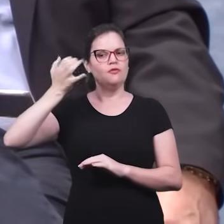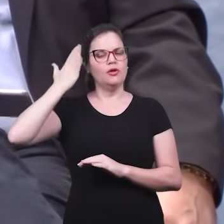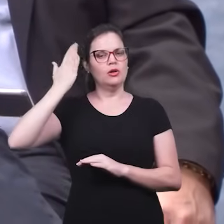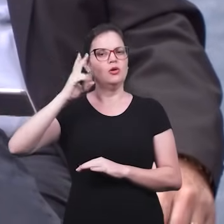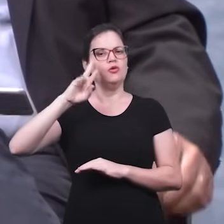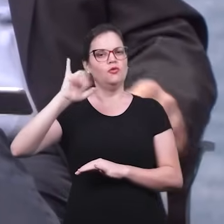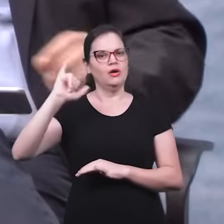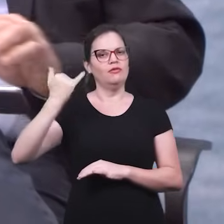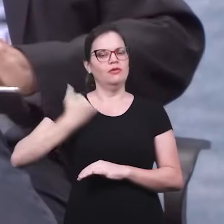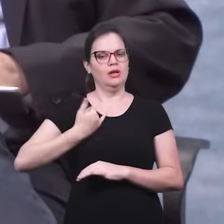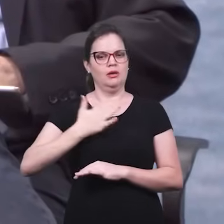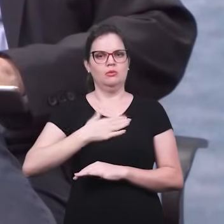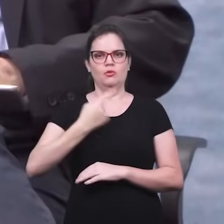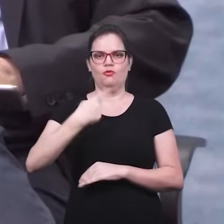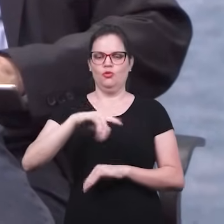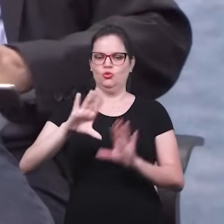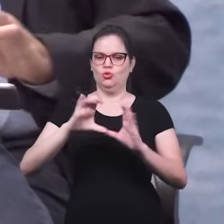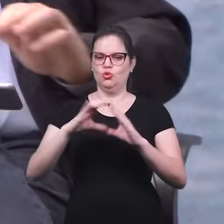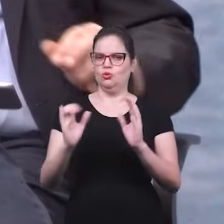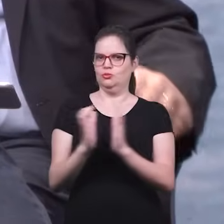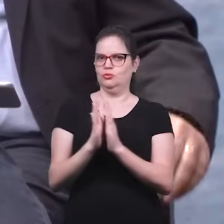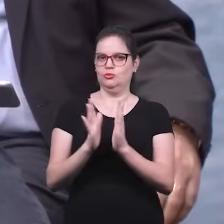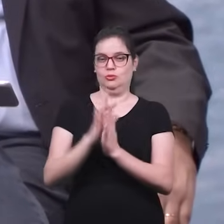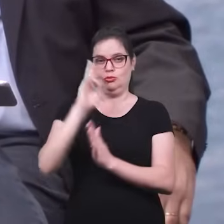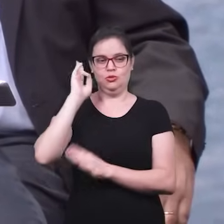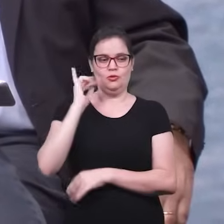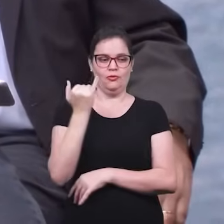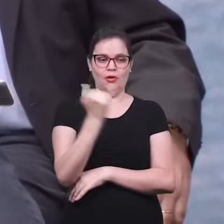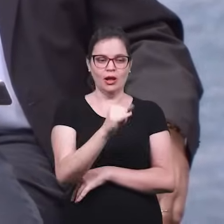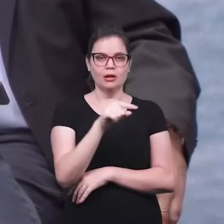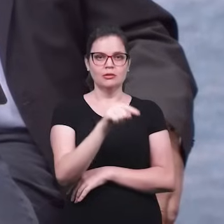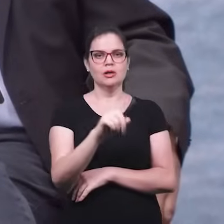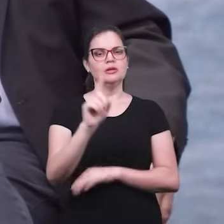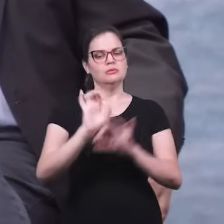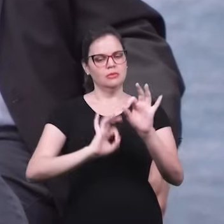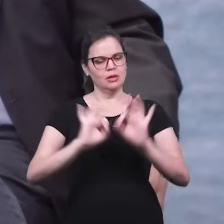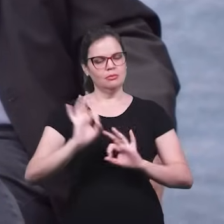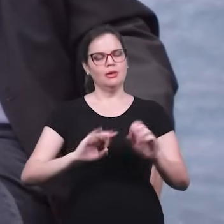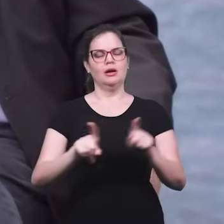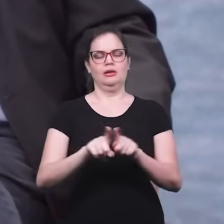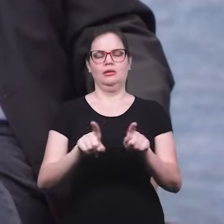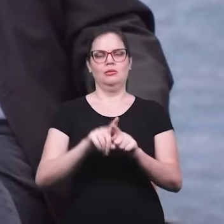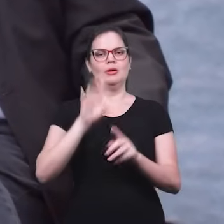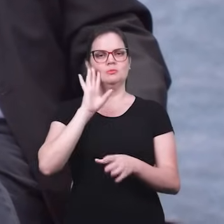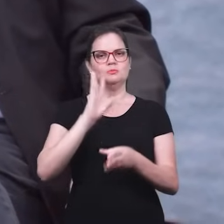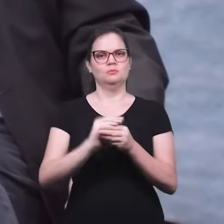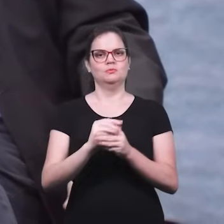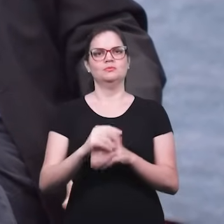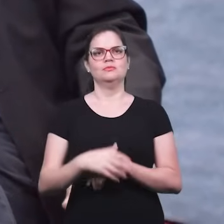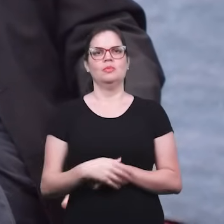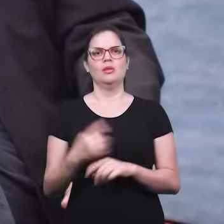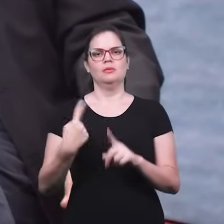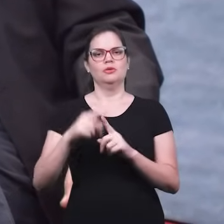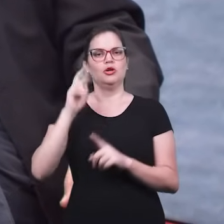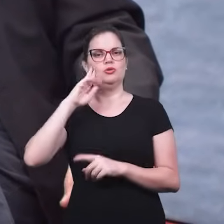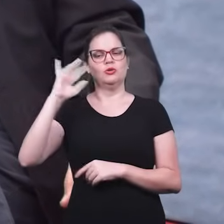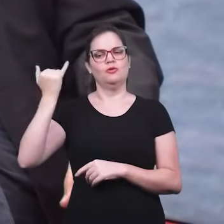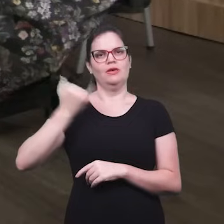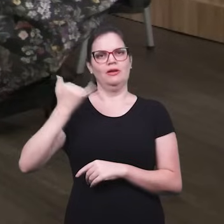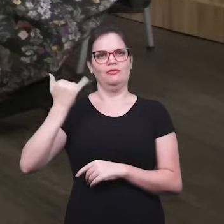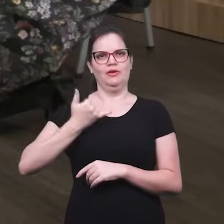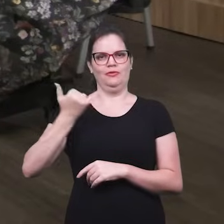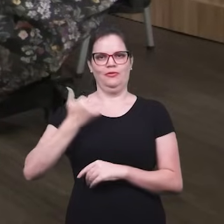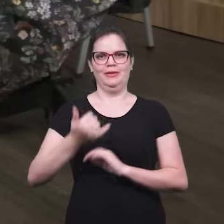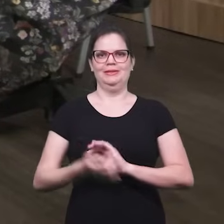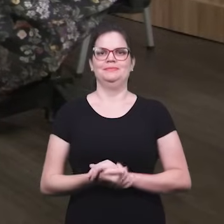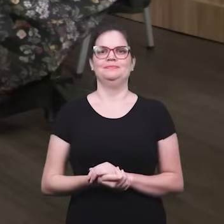você passar pelo grupo de exceção, o Senhor falar com você, isso faz parte do preparo também. Você vai chegar lá com dons, com as informações do Senhor.